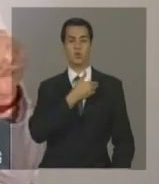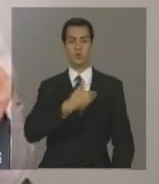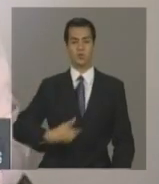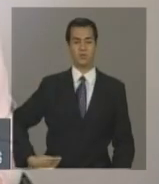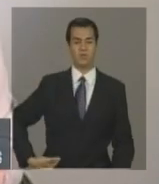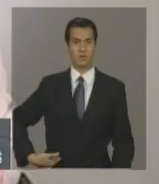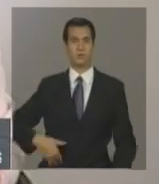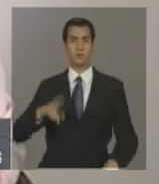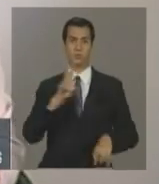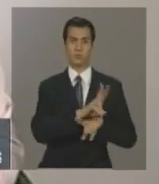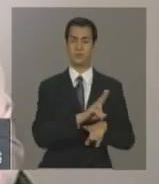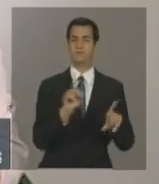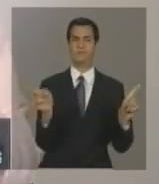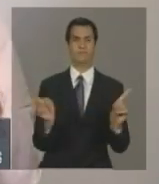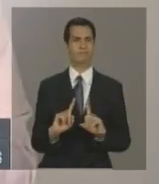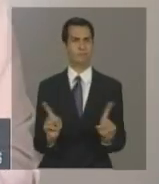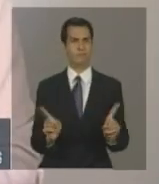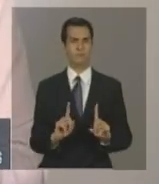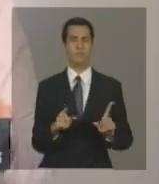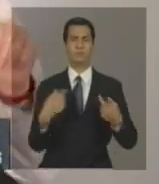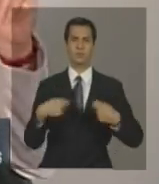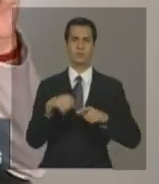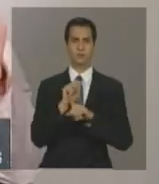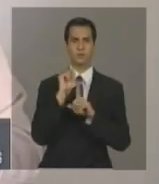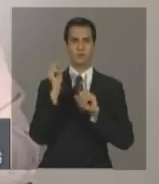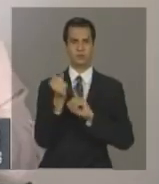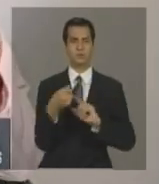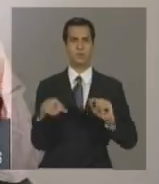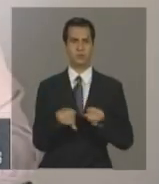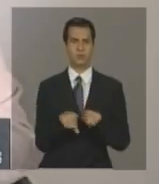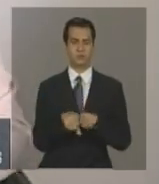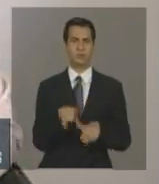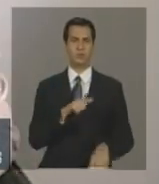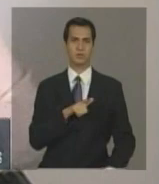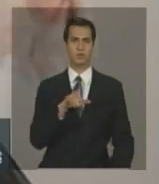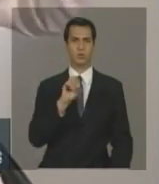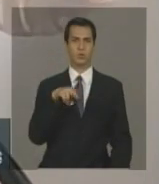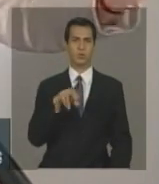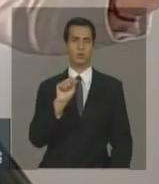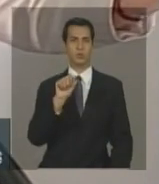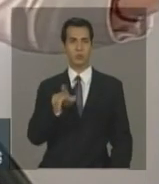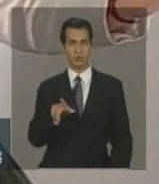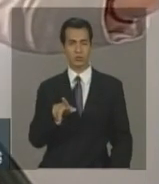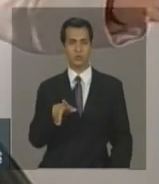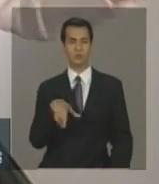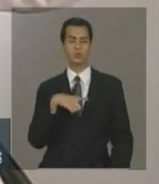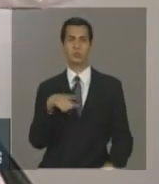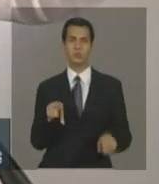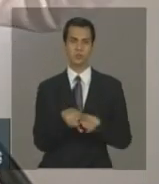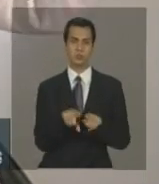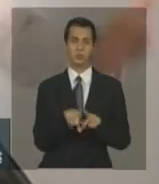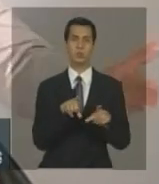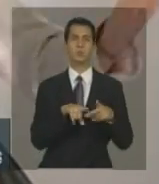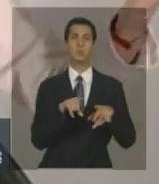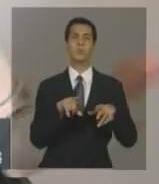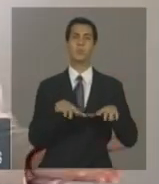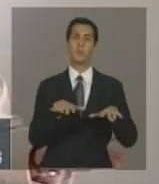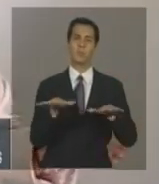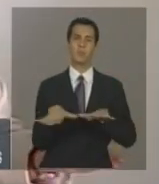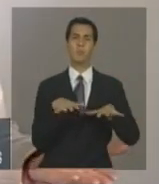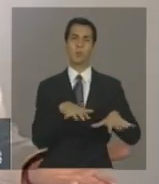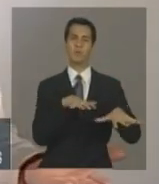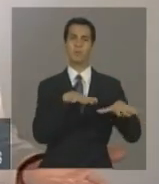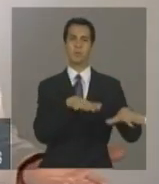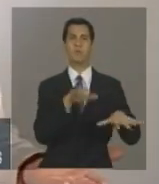esta sociedade, através das suas organizações não governamentais, o Movimento Nacional de Direitos Humanos, que completa 30 anos